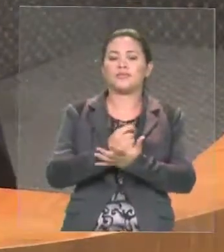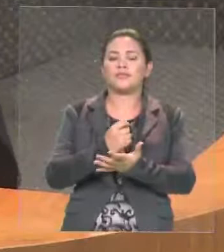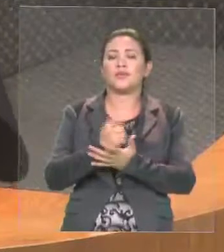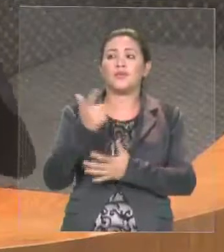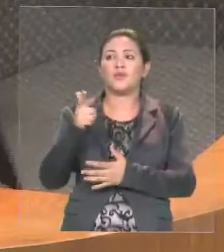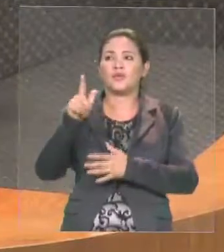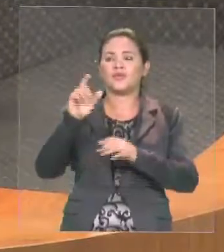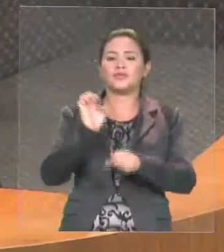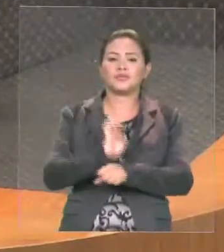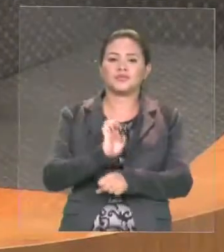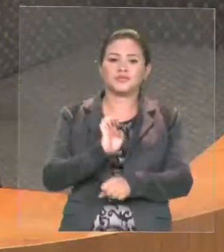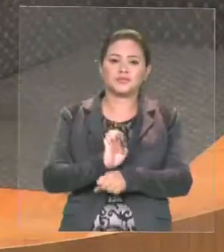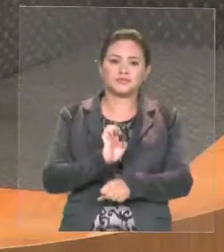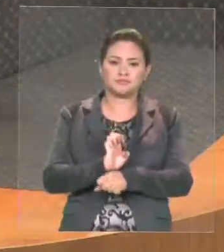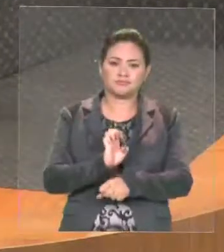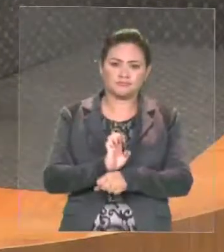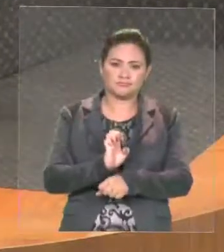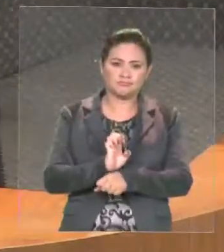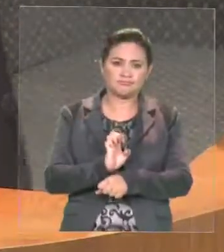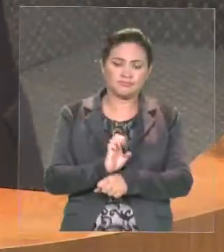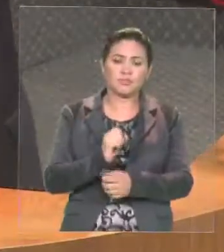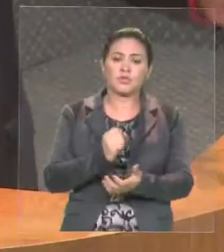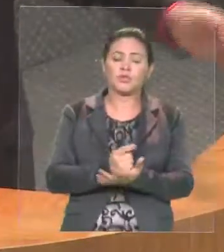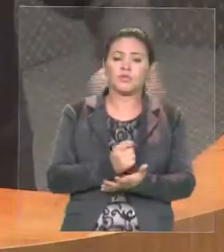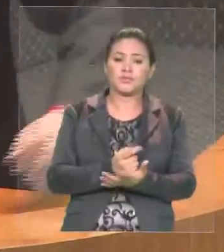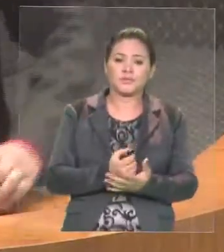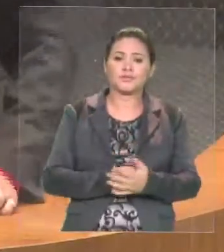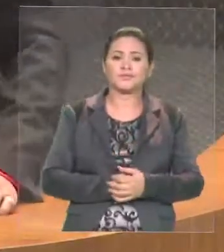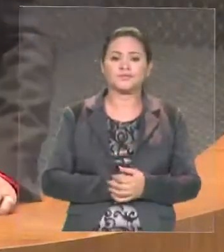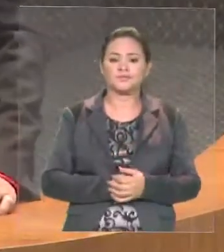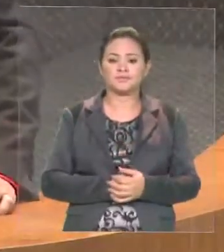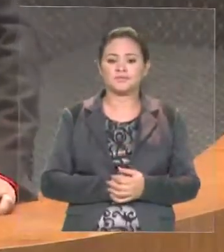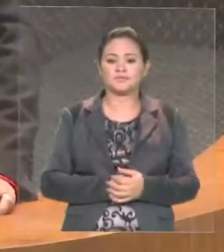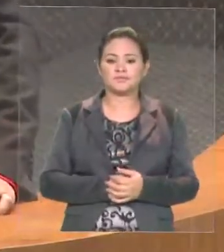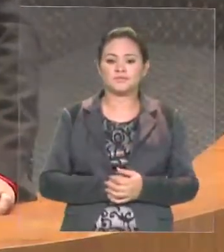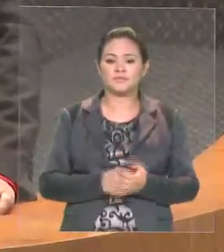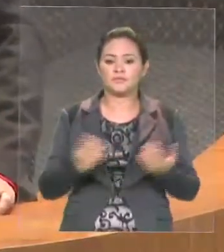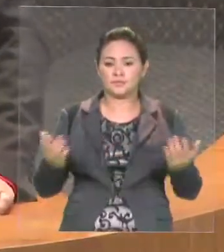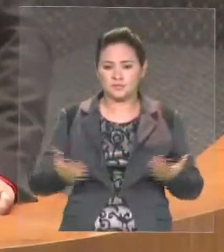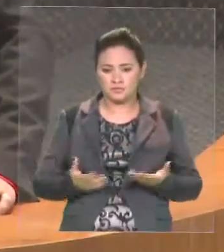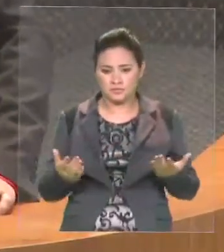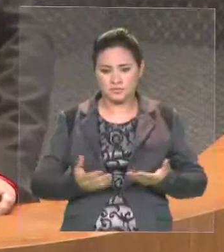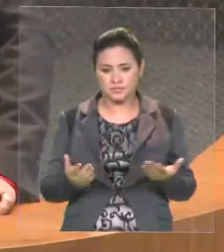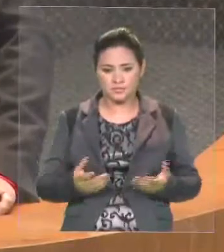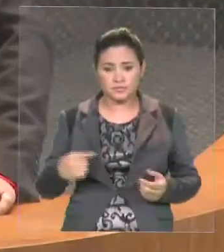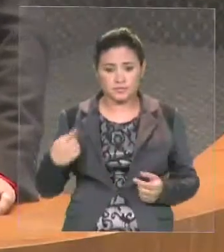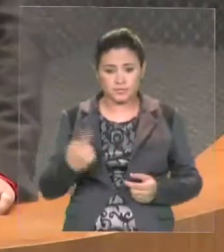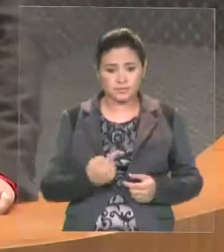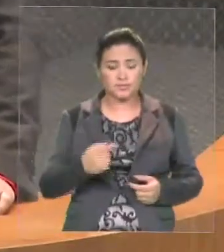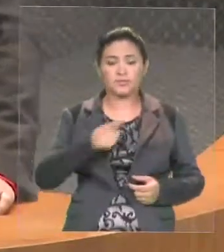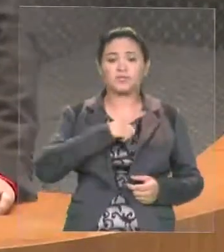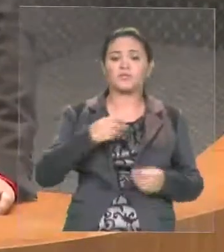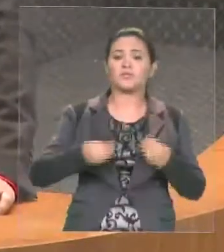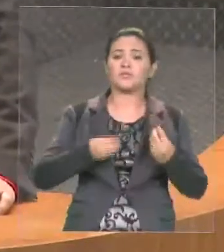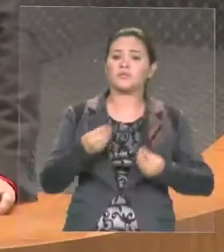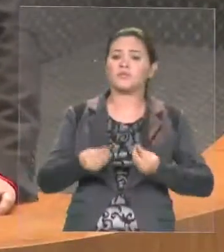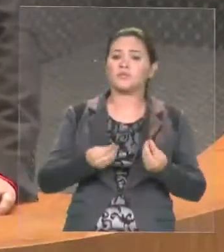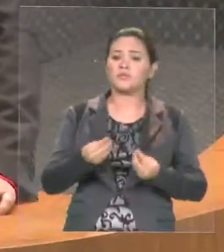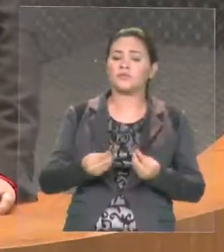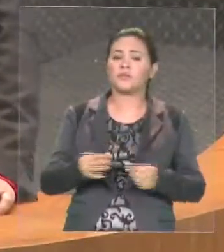estados, compram de centro de distribuição de outros estados, e passaremos a ter condições para termos um